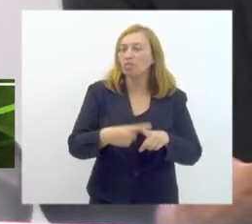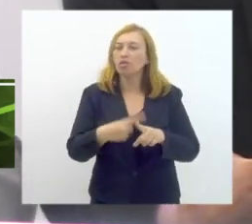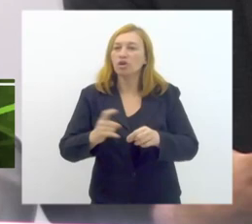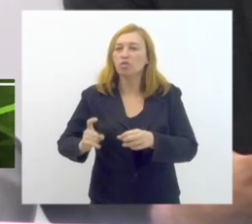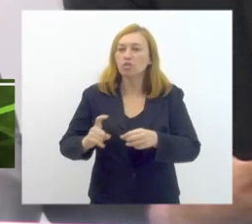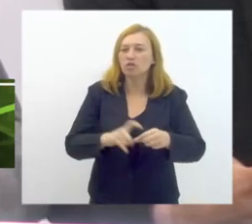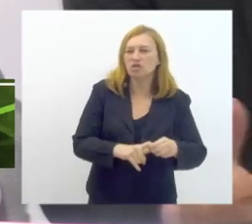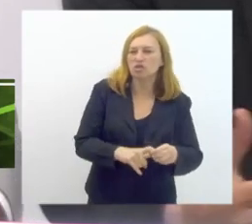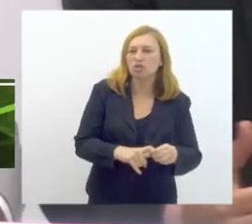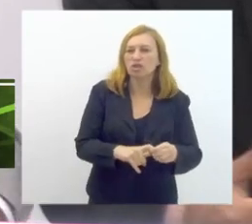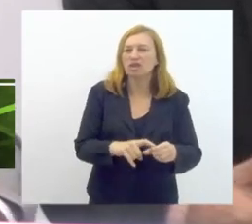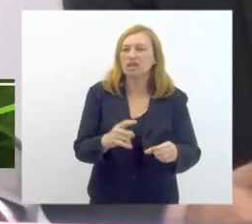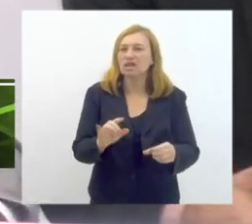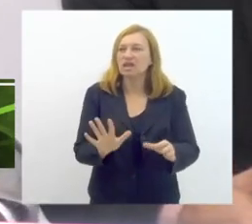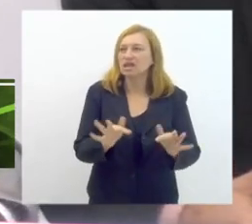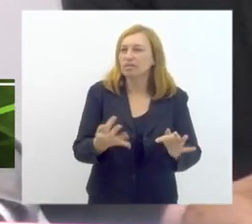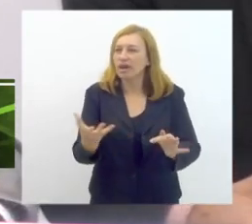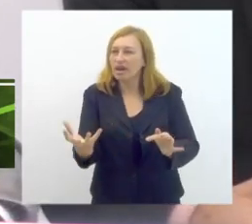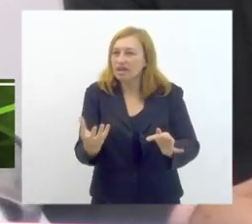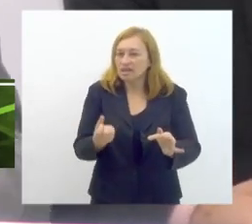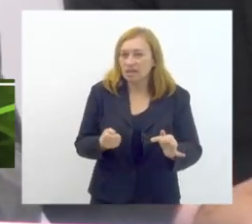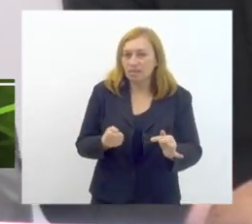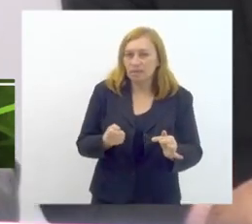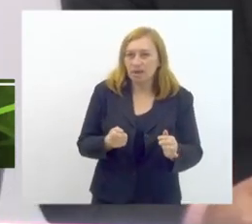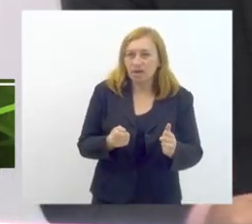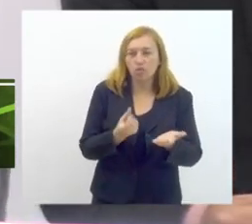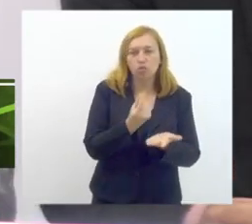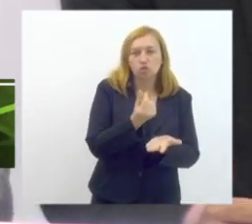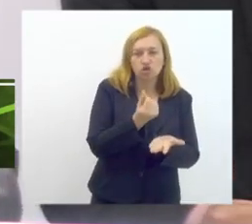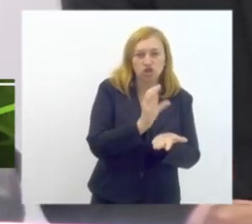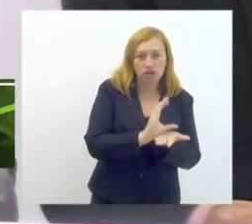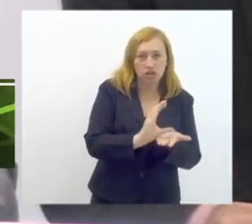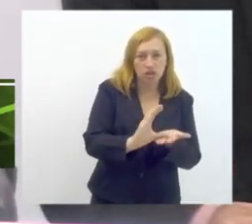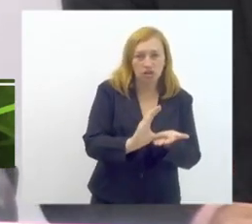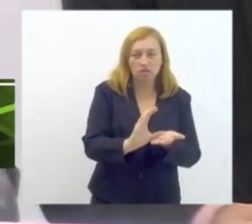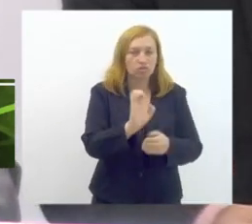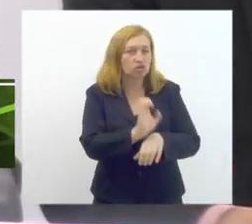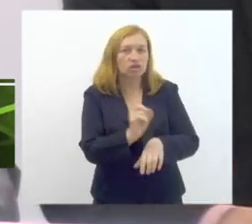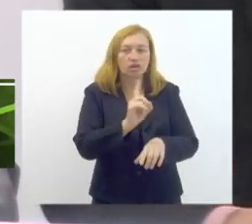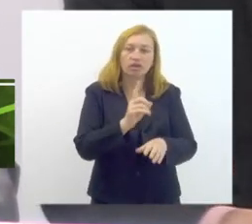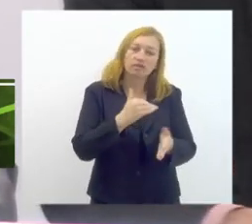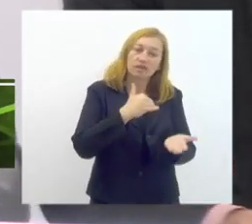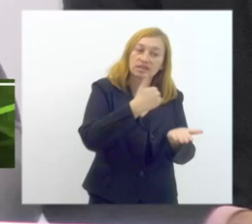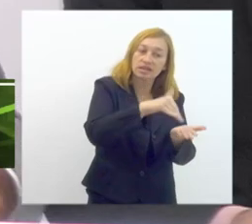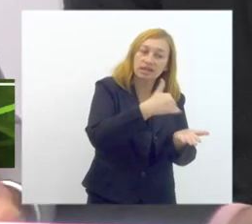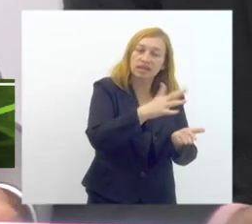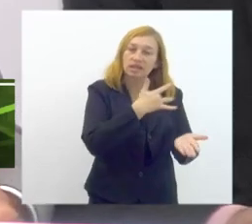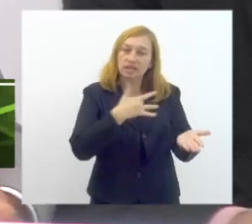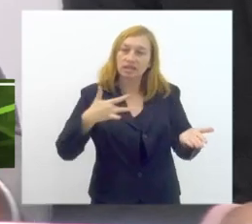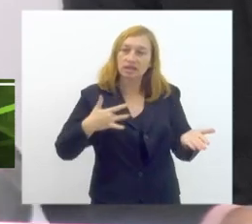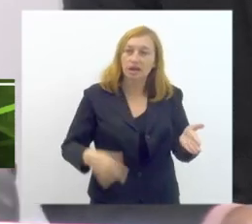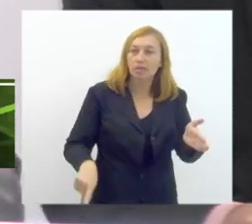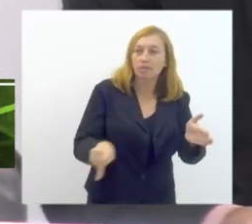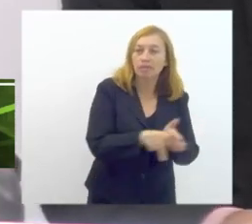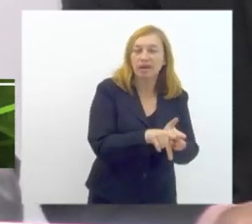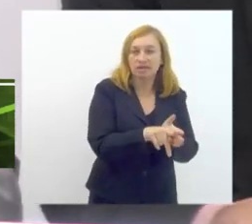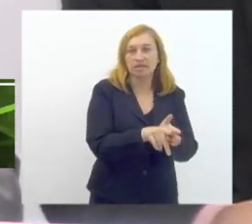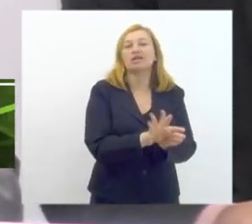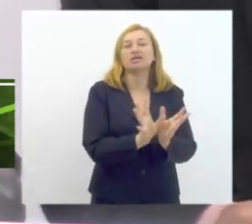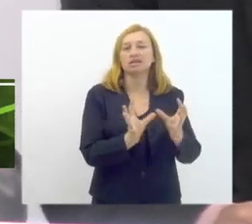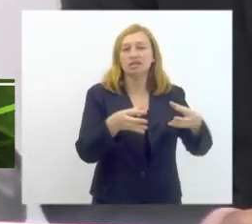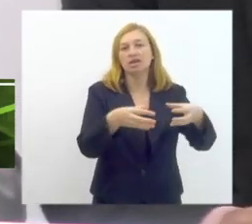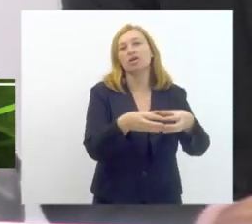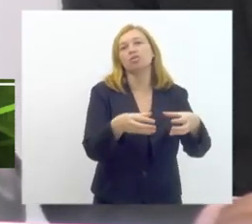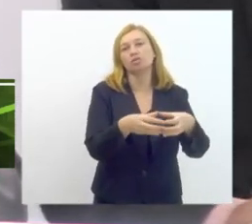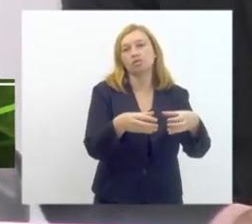só simplesmente receber recursos do Estado. O Estado, através da Secretaria de Saúde, passa a ser membro do consórcio, passa